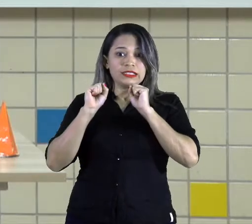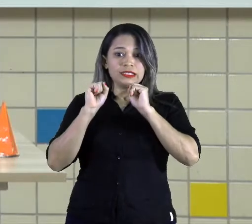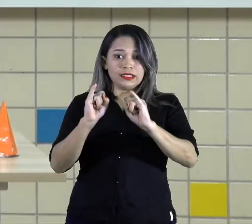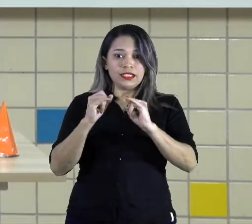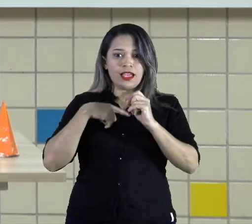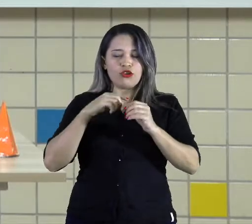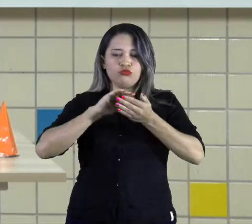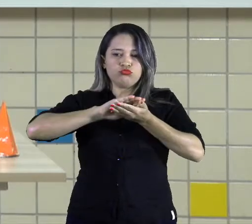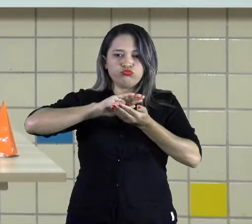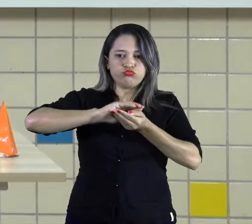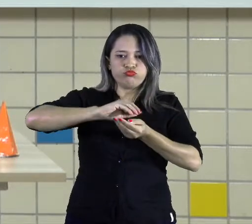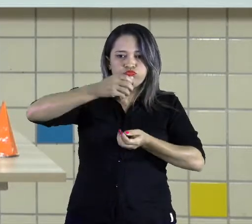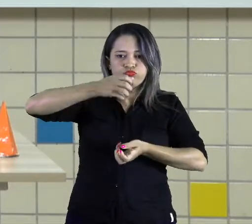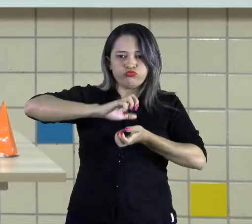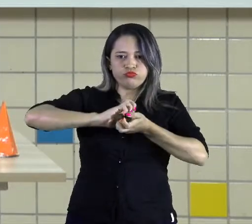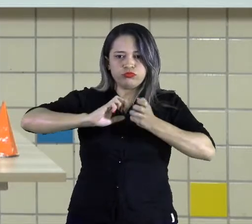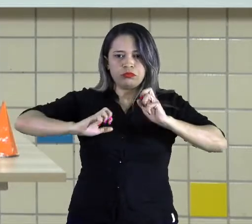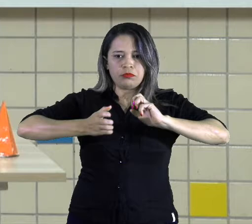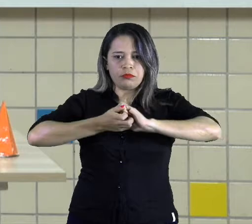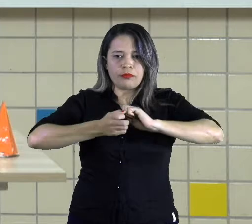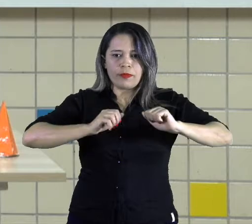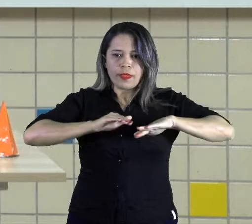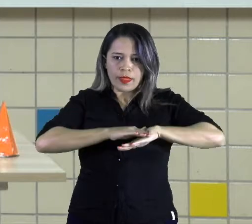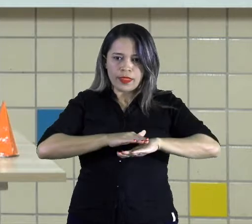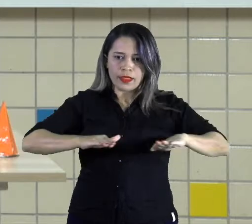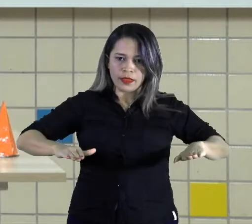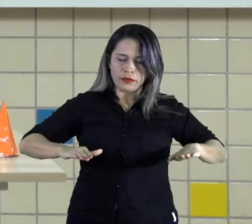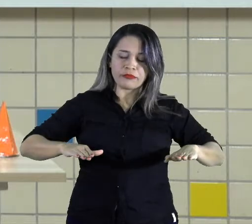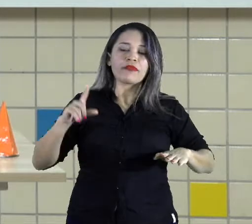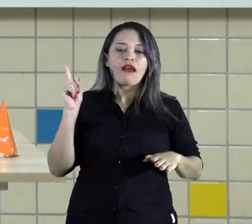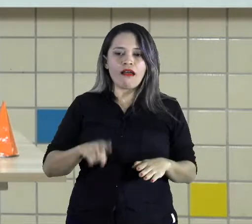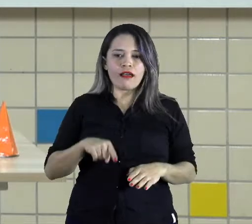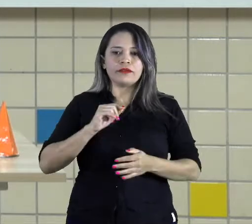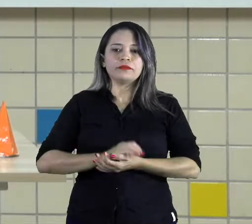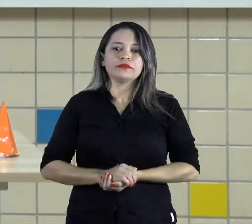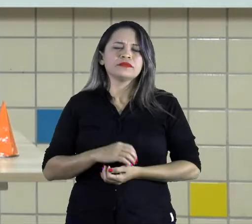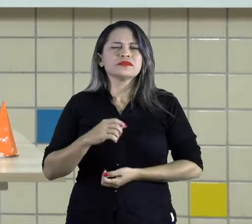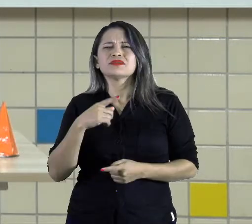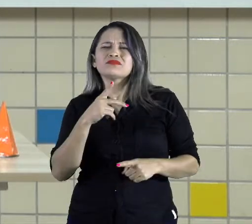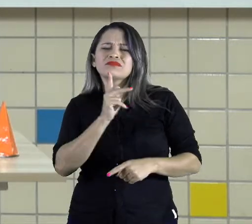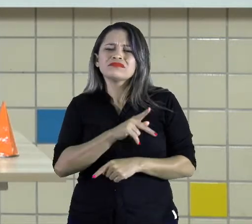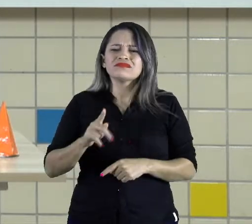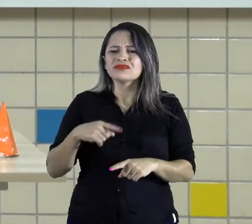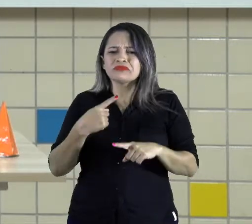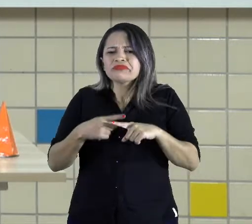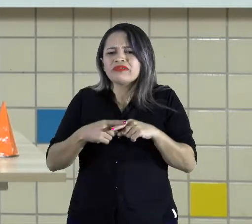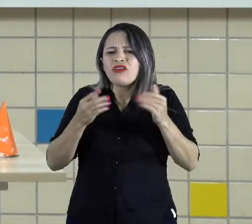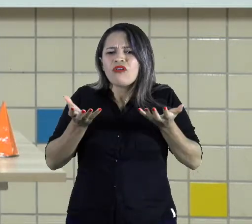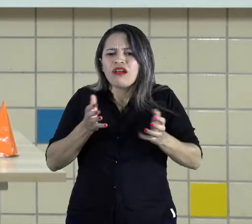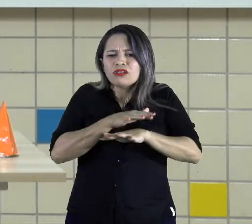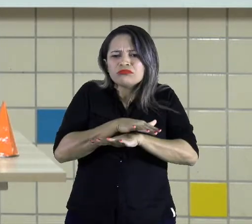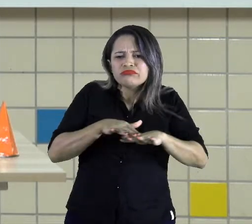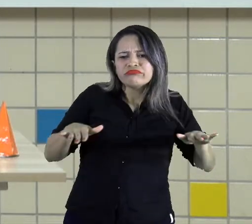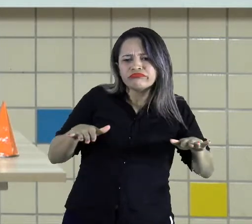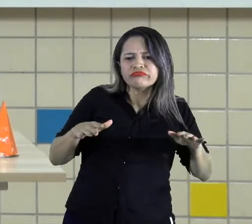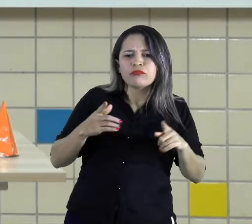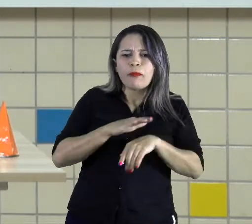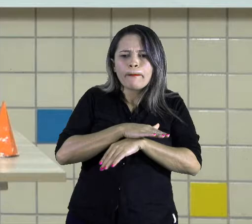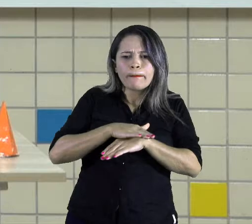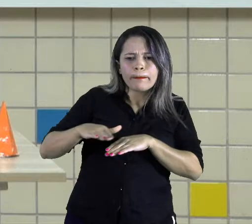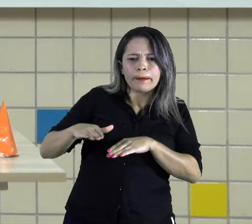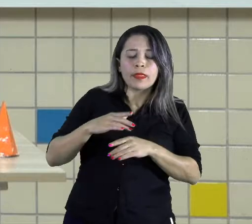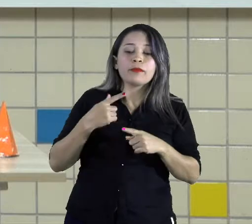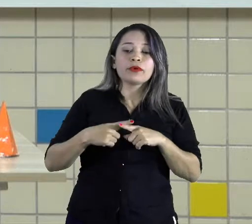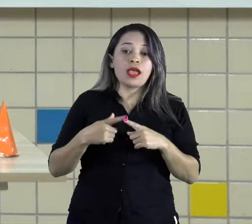desmonto ela, é uma planificação. Professora, mas para que eu quero fazer a planificação de um sólido geométrico? Porque quando